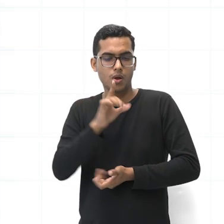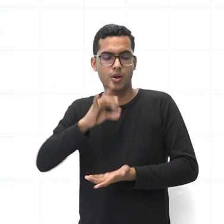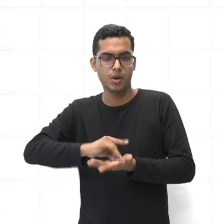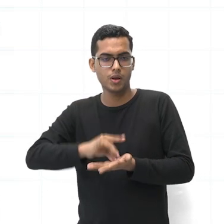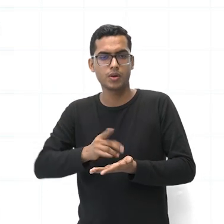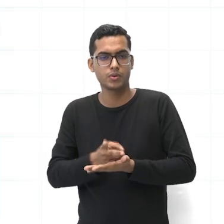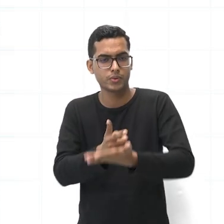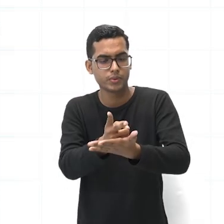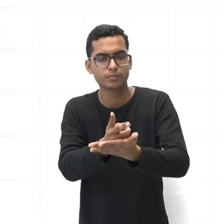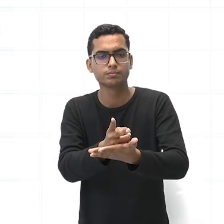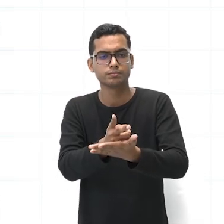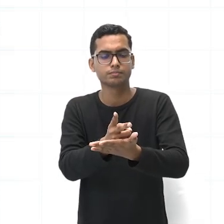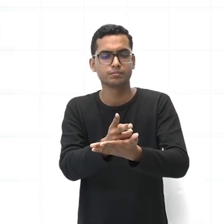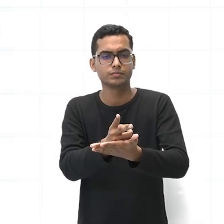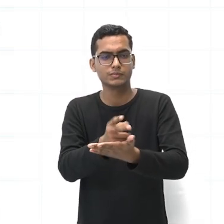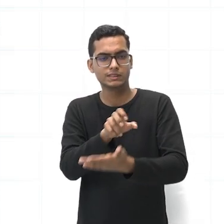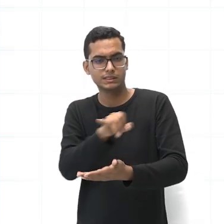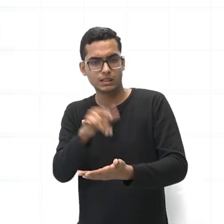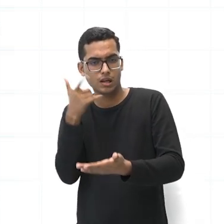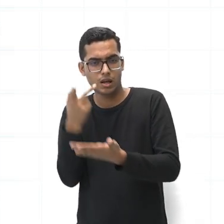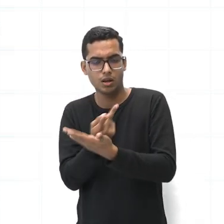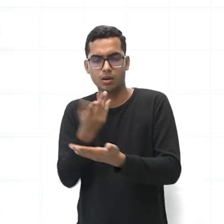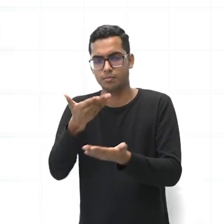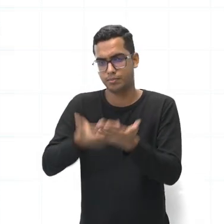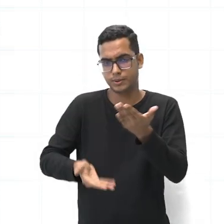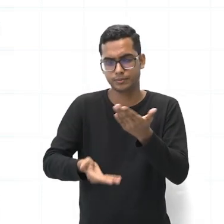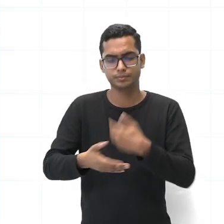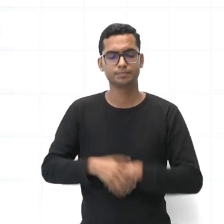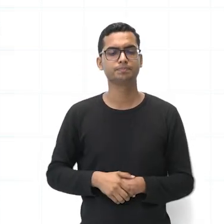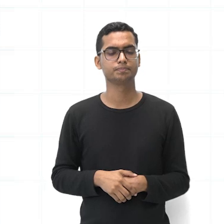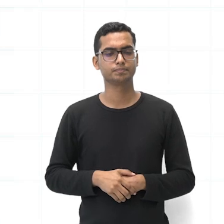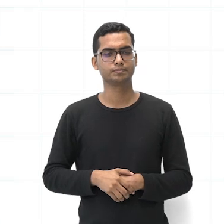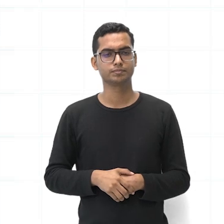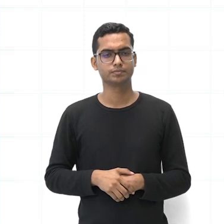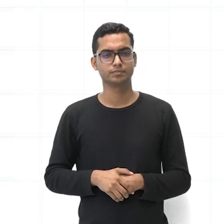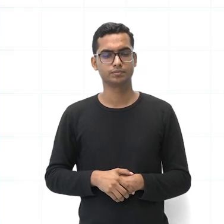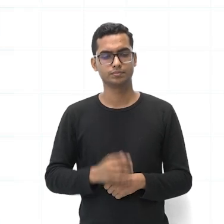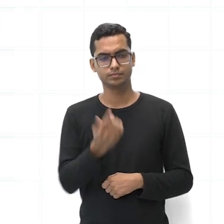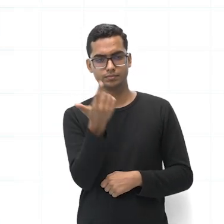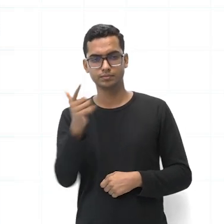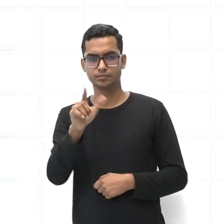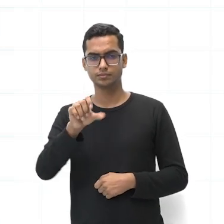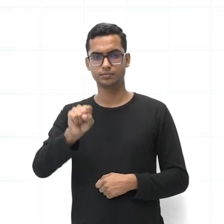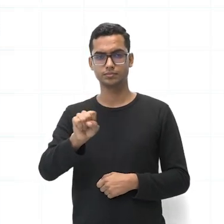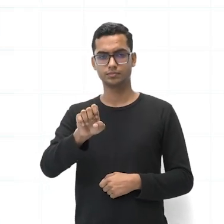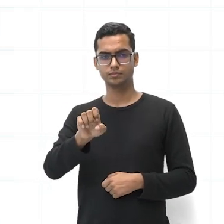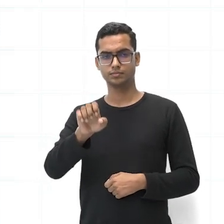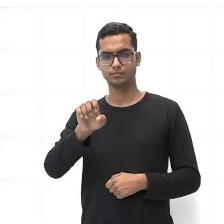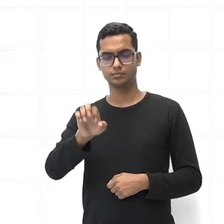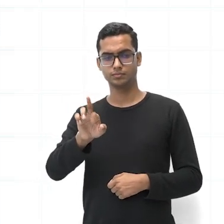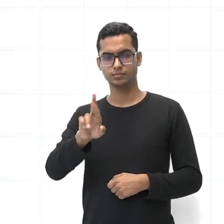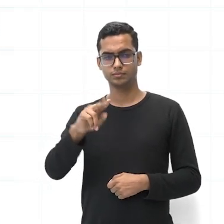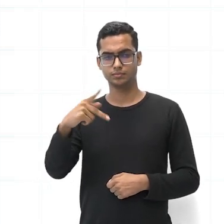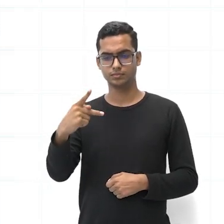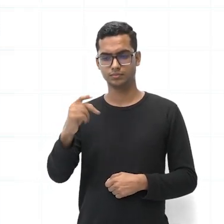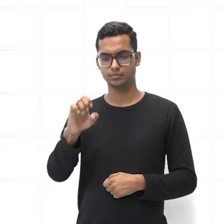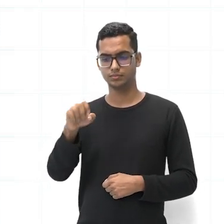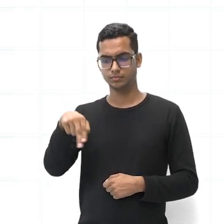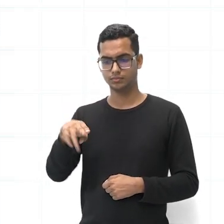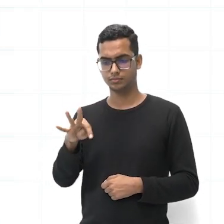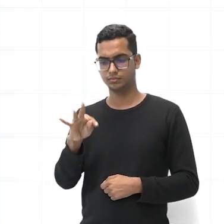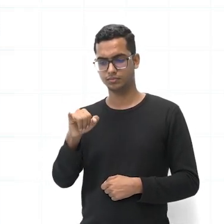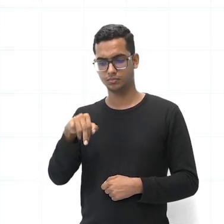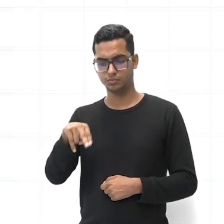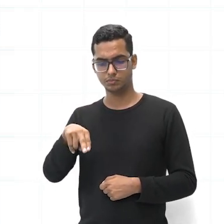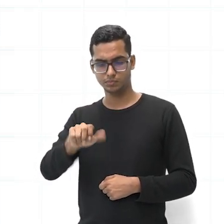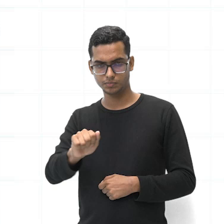estilo bem famoso aí é a serpentina. Essa se dá para jogar na calçada. A gente consegue jogar